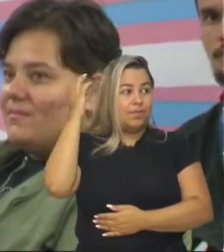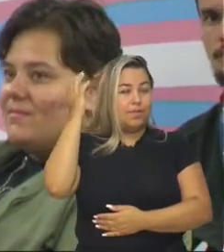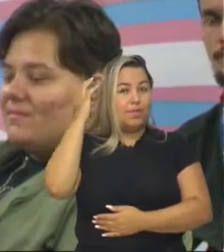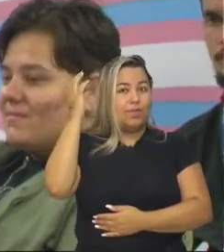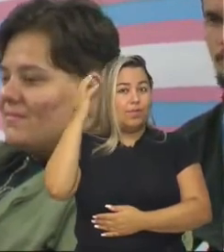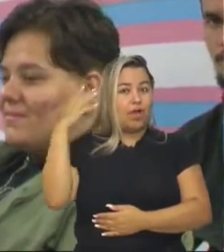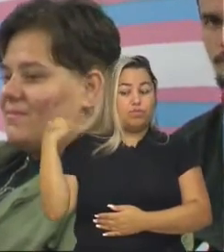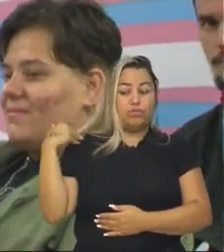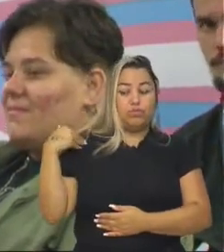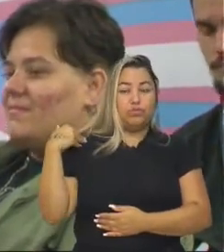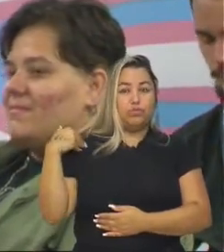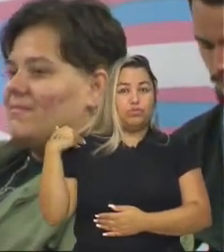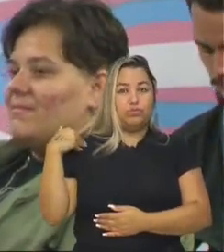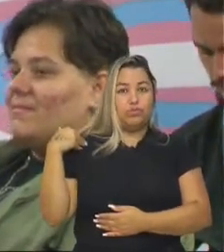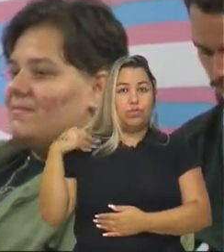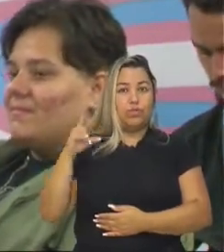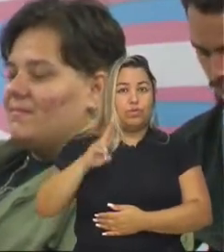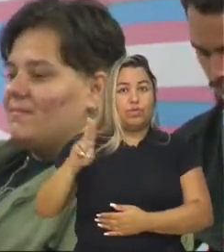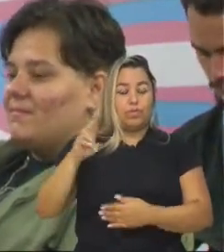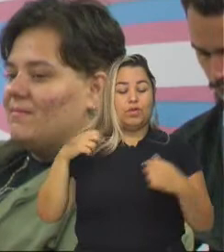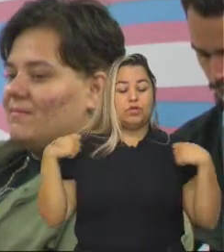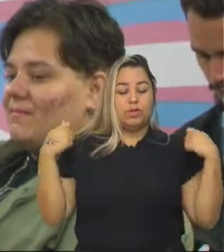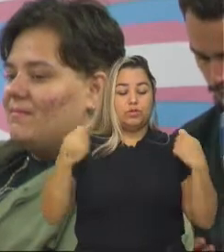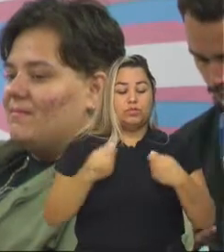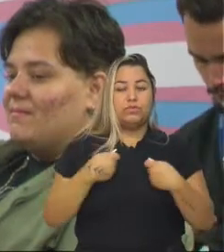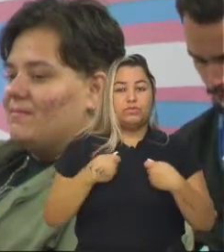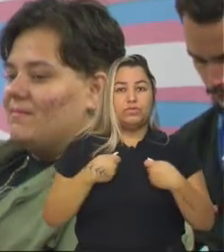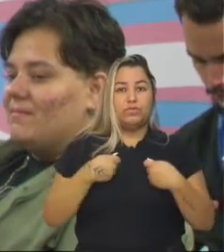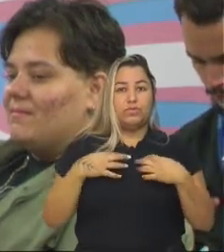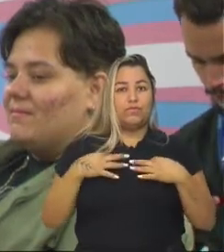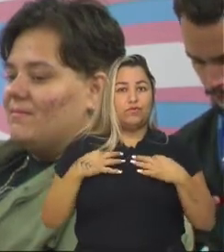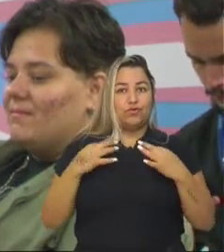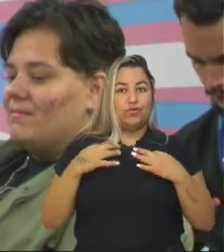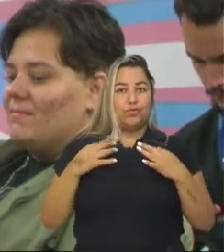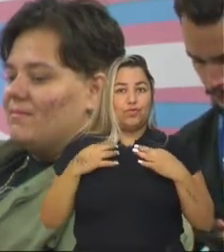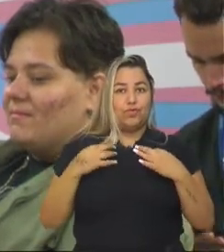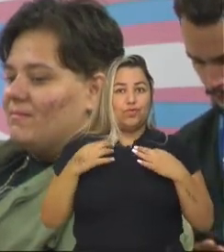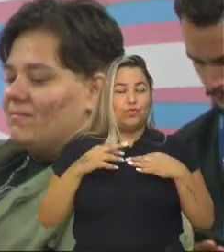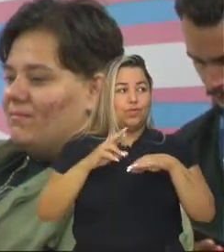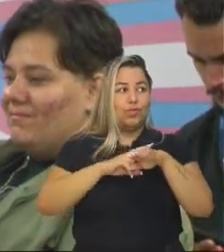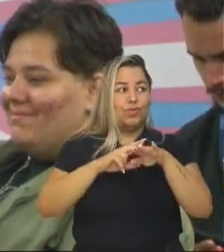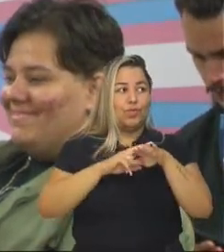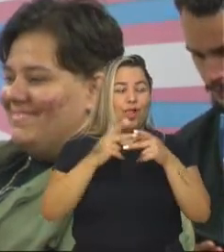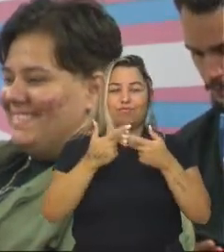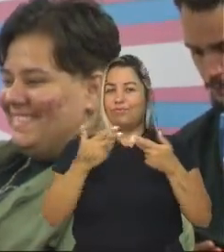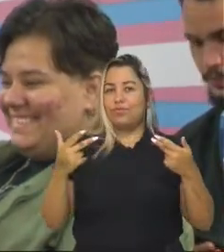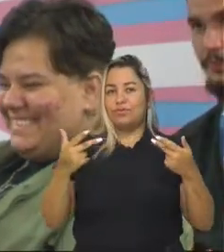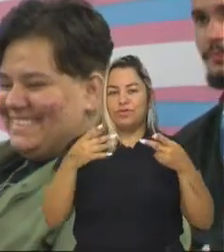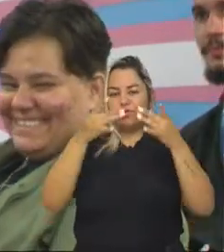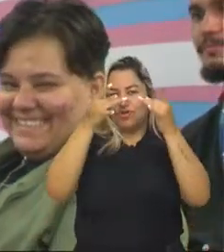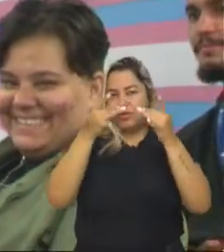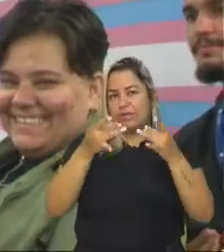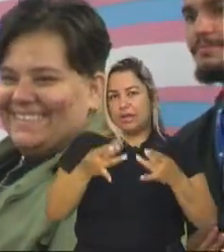pouco o ombro, estou usando uma jaqueta jeans e um vestido rosa cheio de coisas do mar, eu acho.